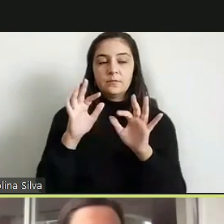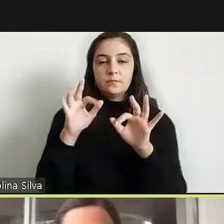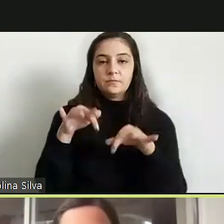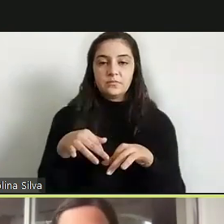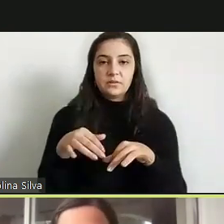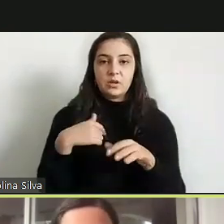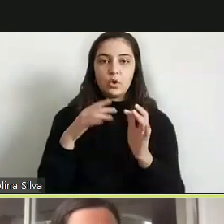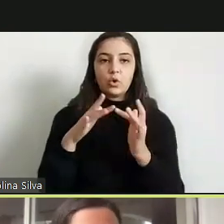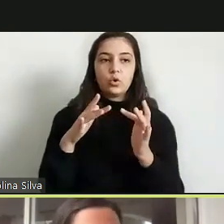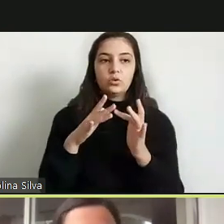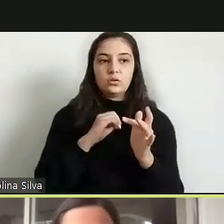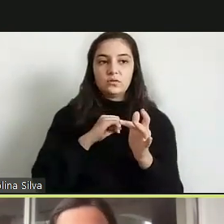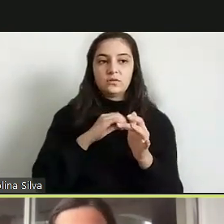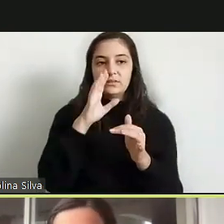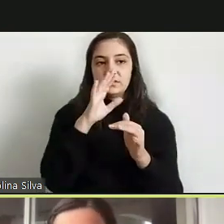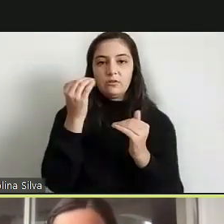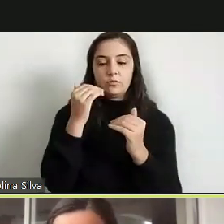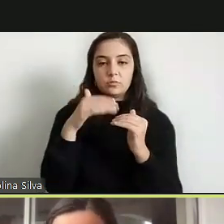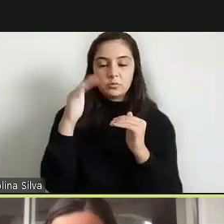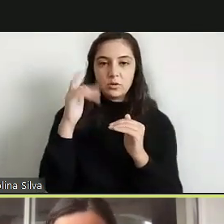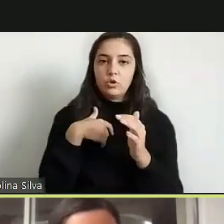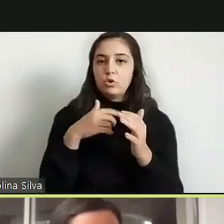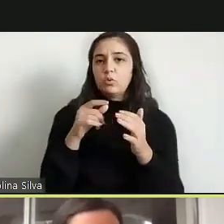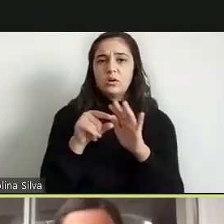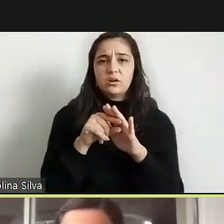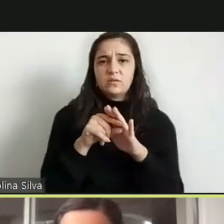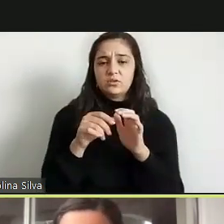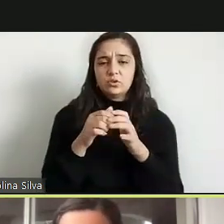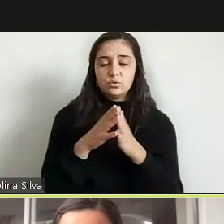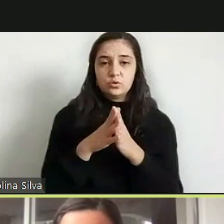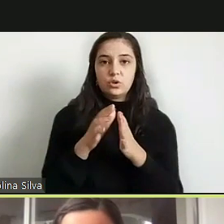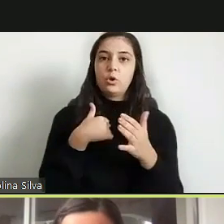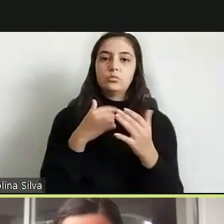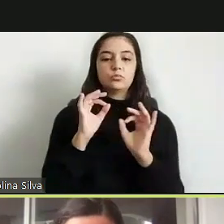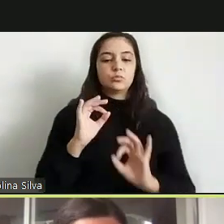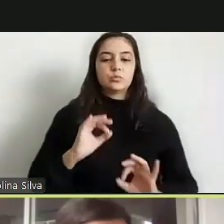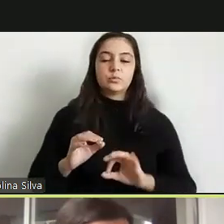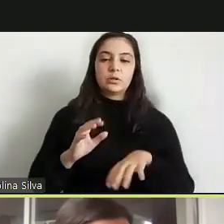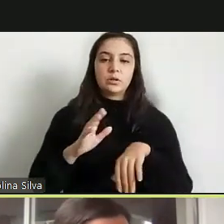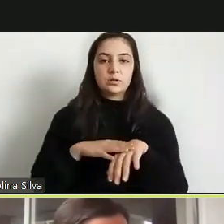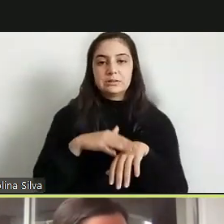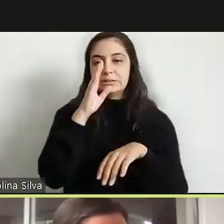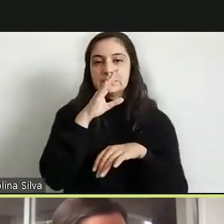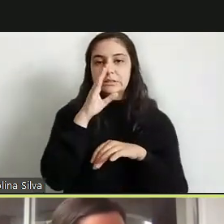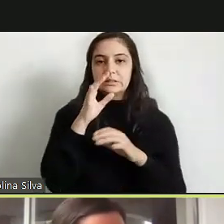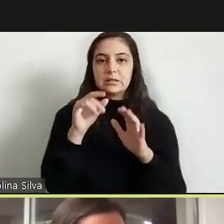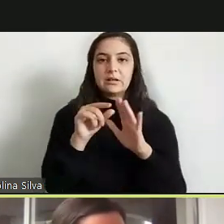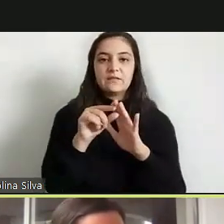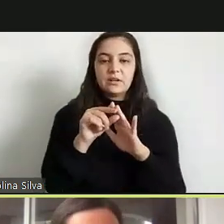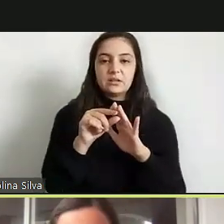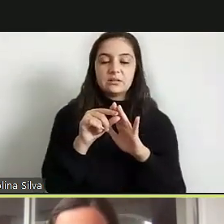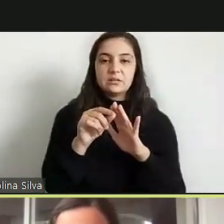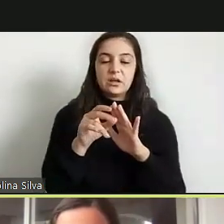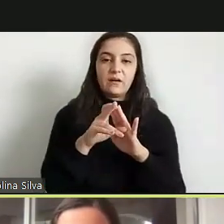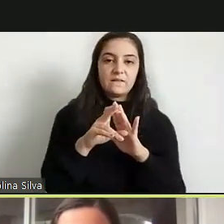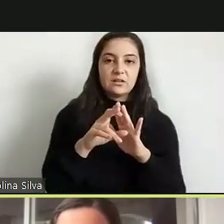contactos para quem quiser saber mais, tenho todas as referências, agora tenho tudo muito organizadinho, portanto quem quiser referências destas coisas